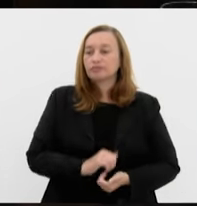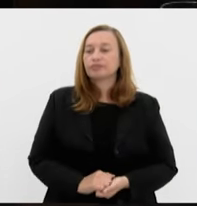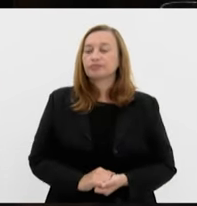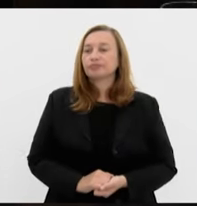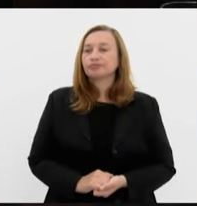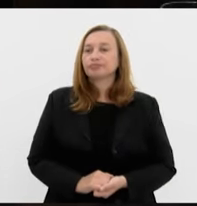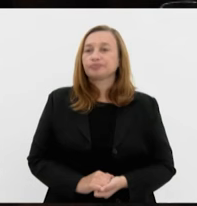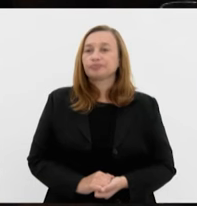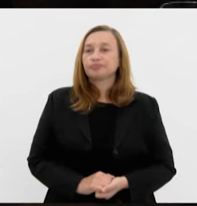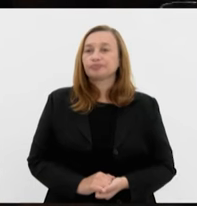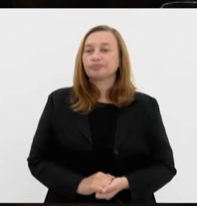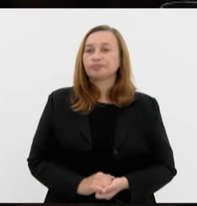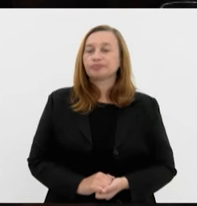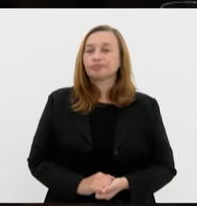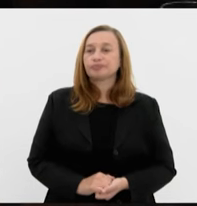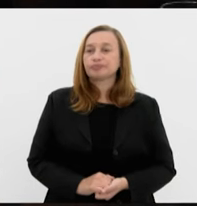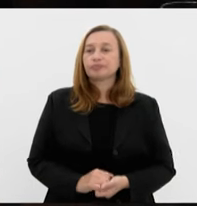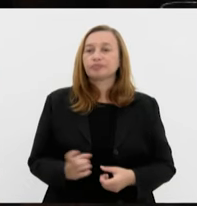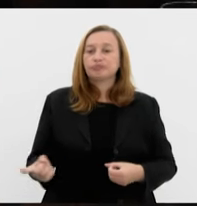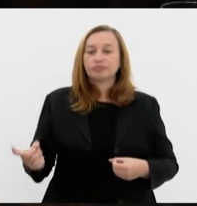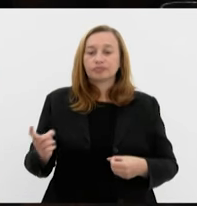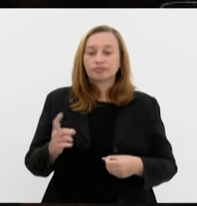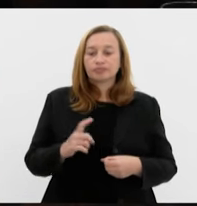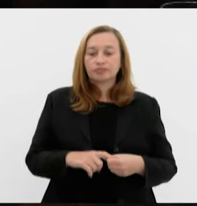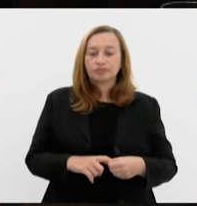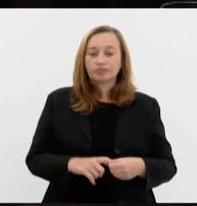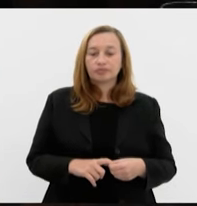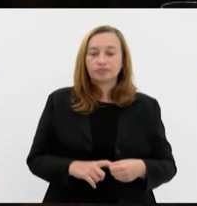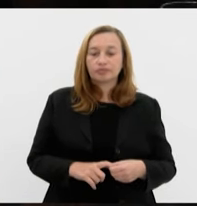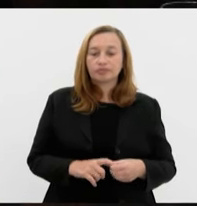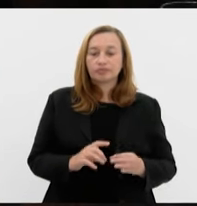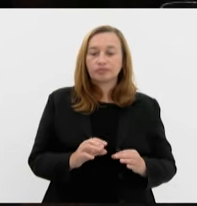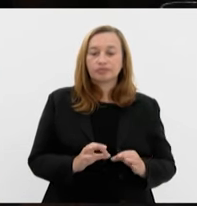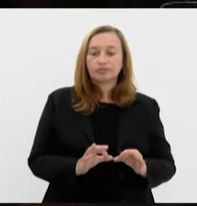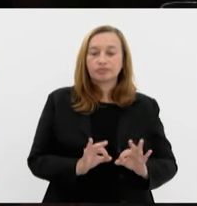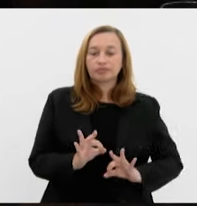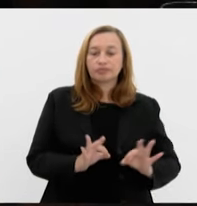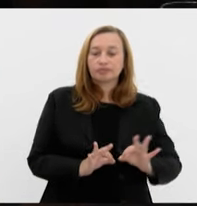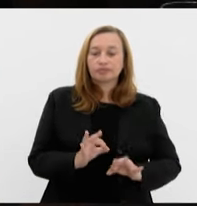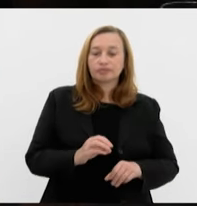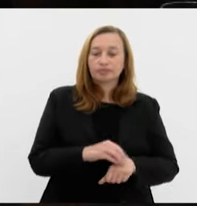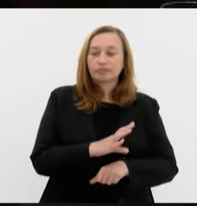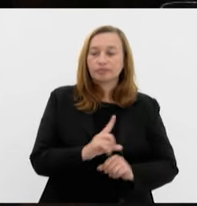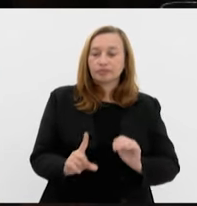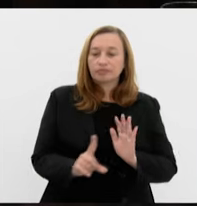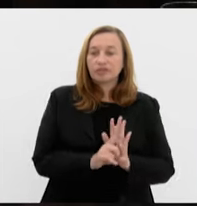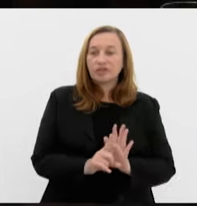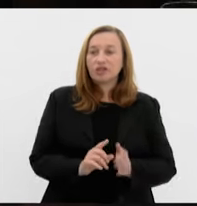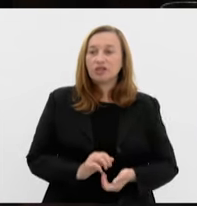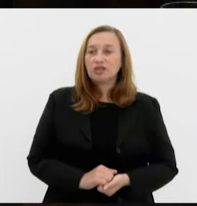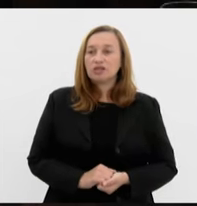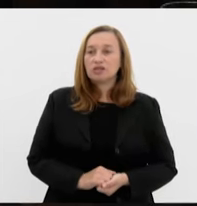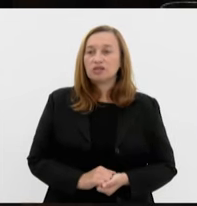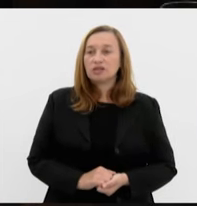aprovado retorno ao autor para elabor para elaborar a indicação simples